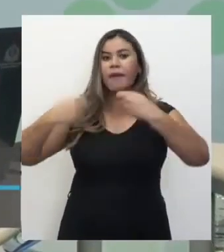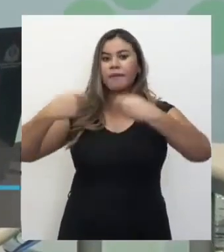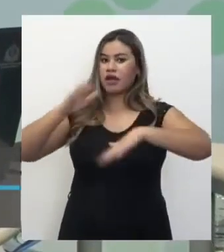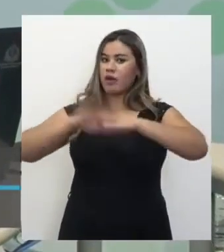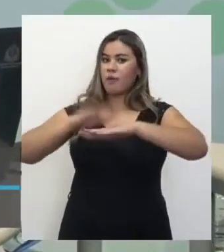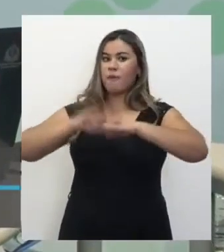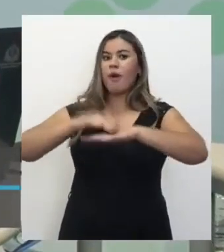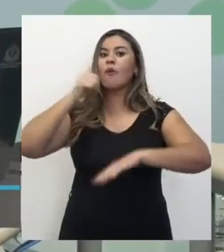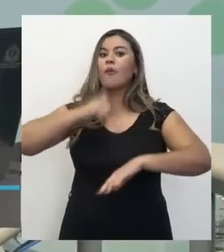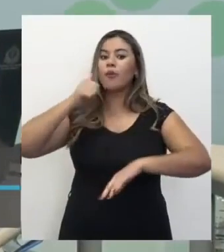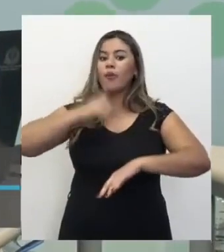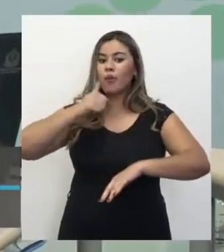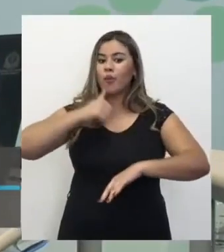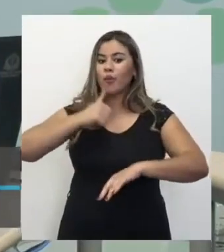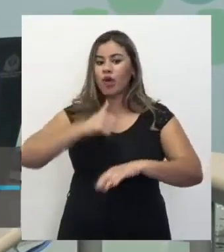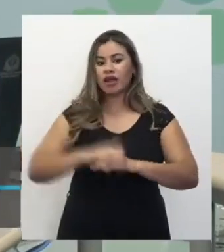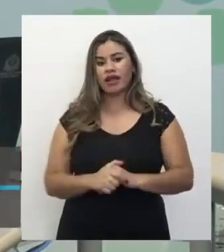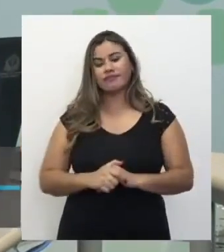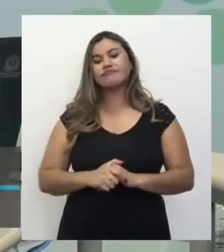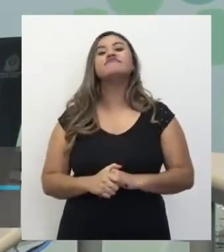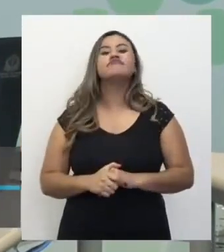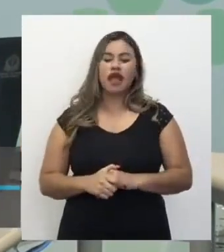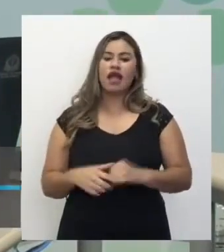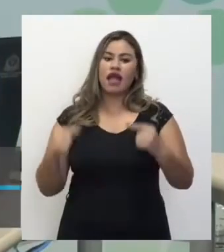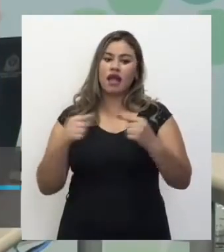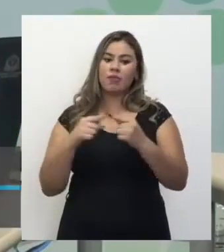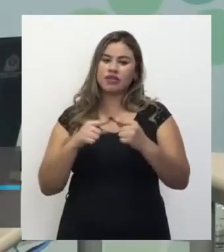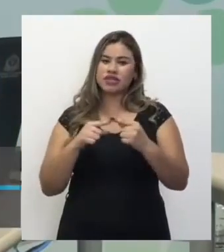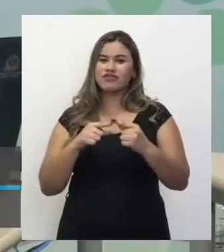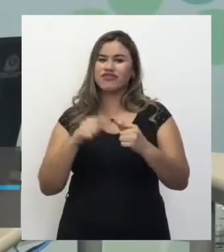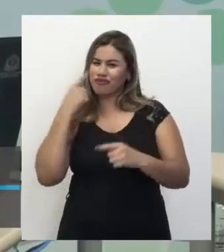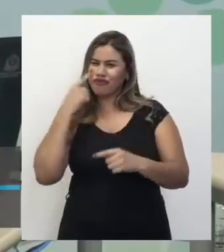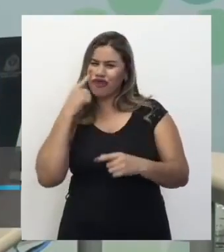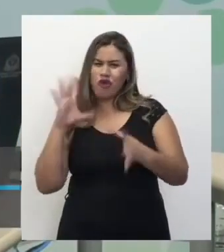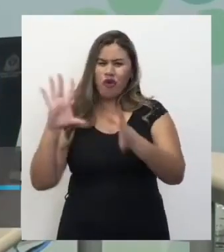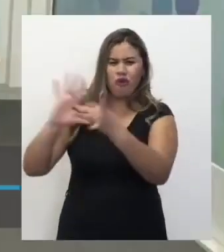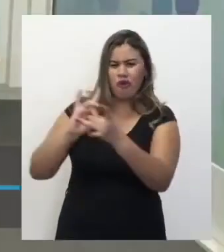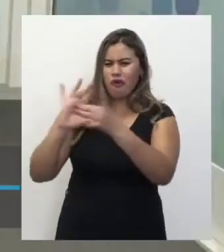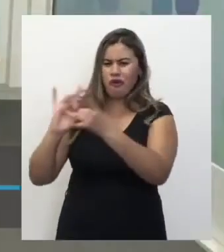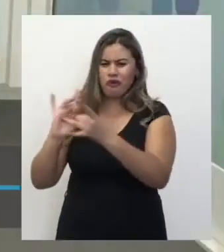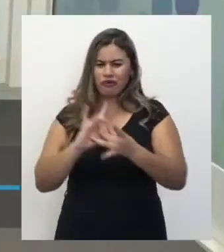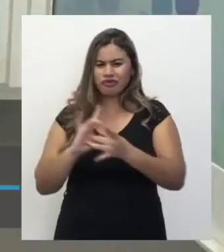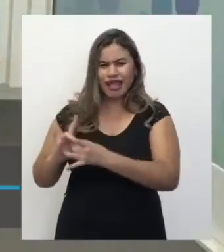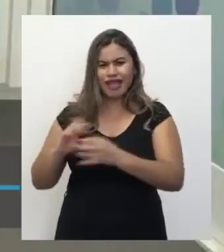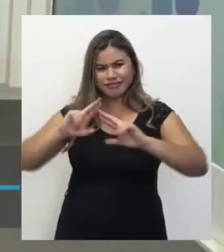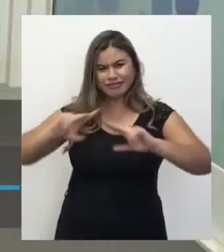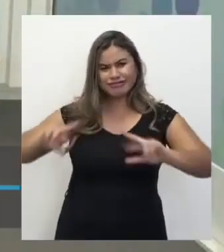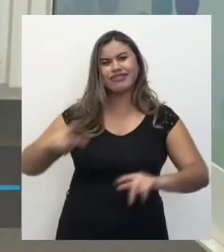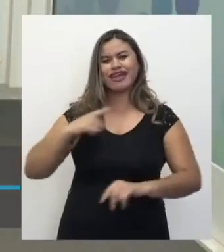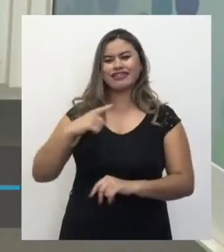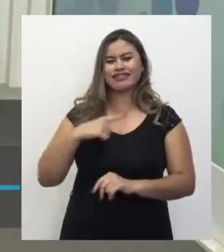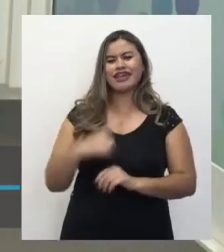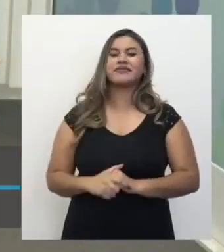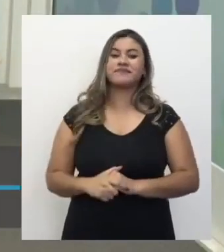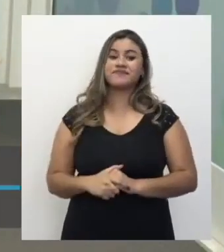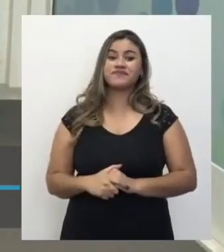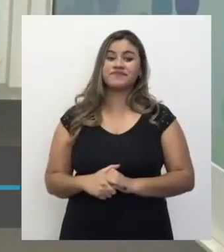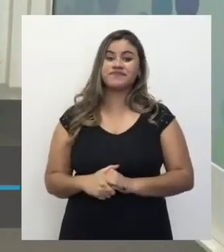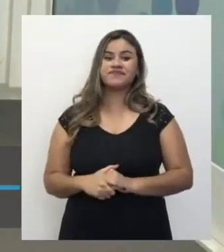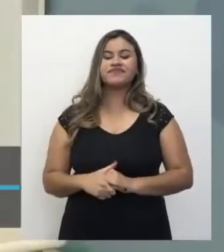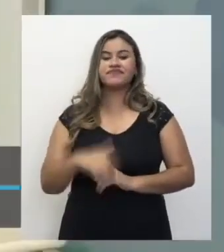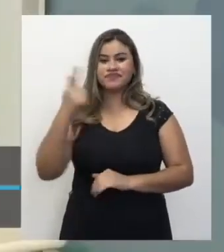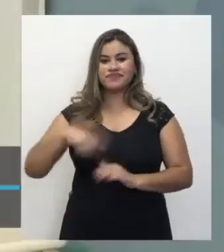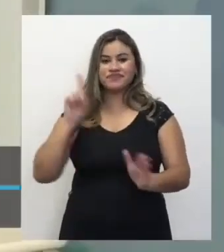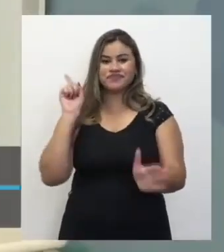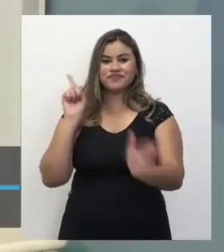procurando essa resposta. O Eliseu colocou, então já associou com essa. Você viu quantas associações Ótimo, foram feitas perfeito. aqui? Lá, o Gil Vicente. Mais uma perguntinha